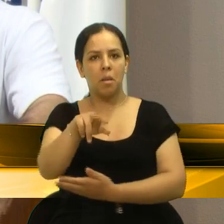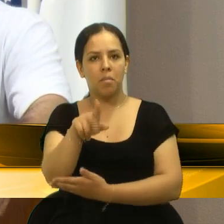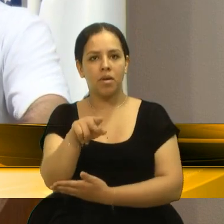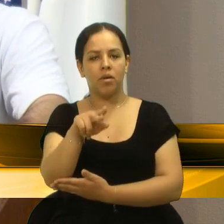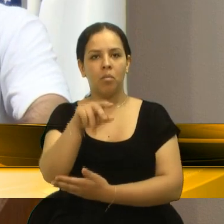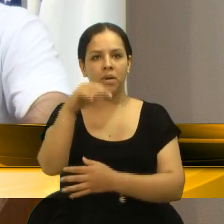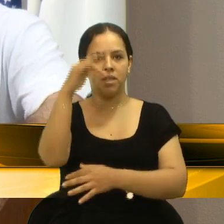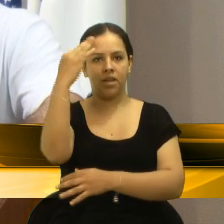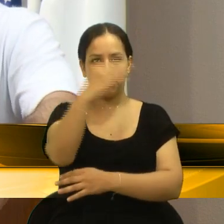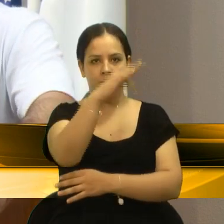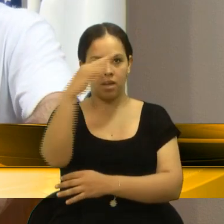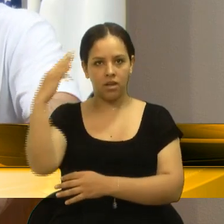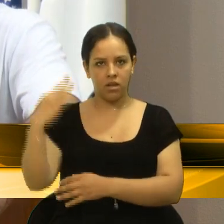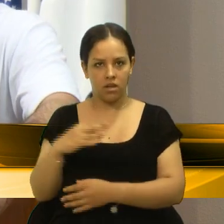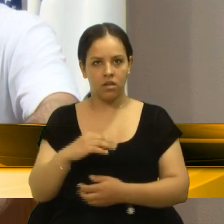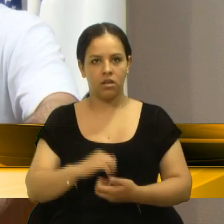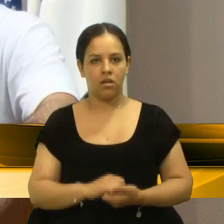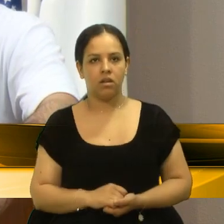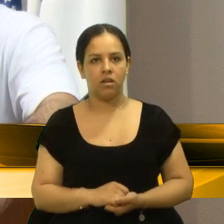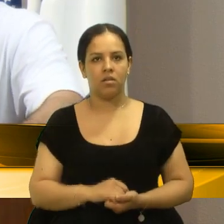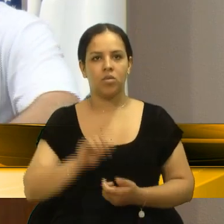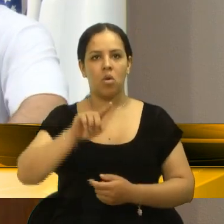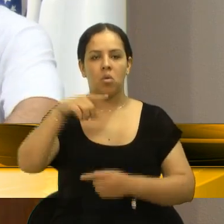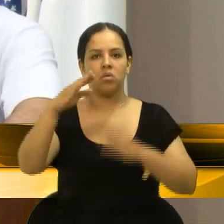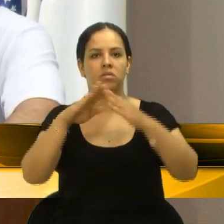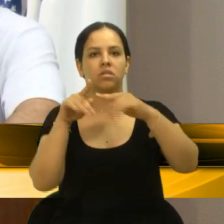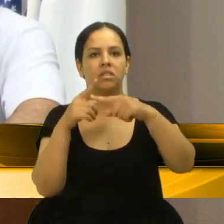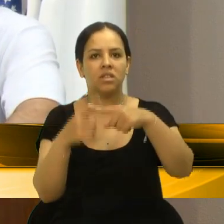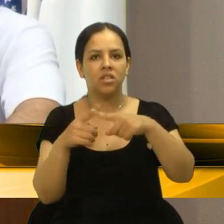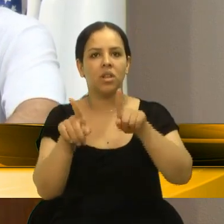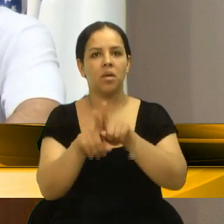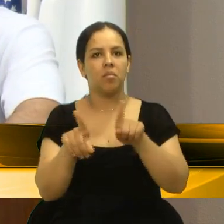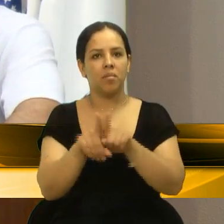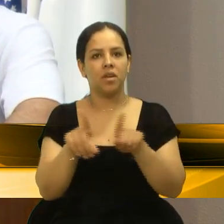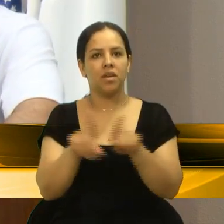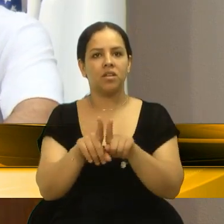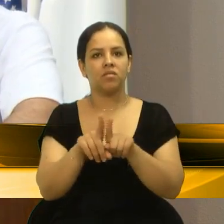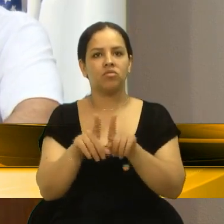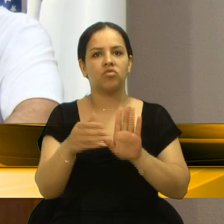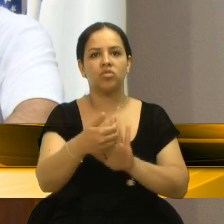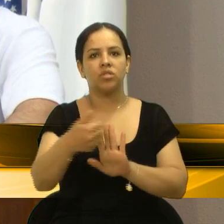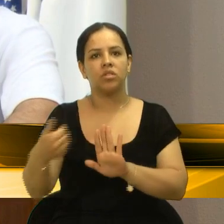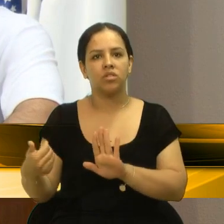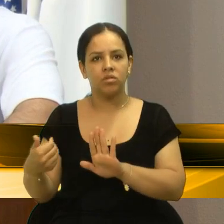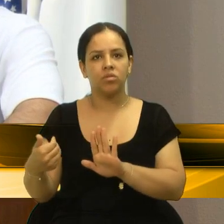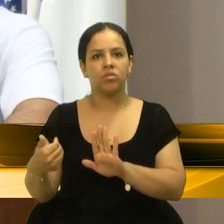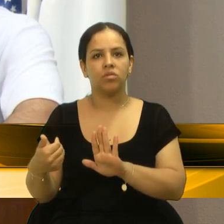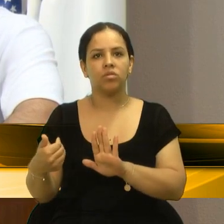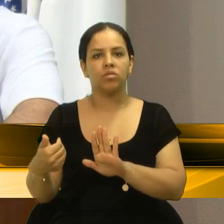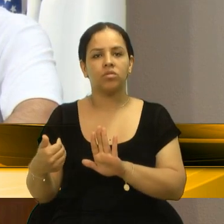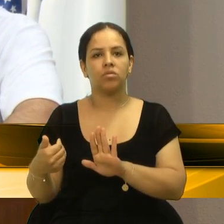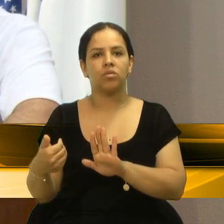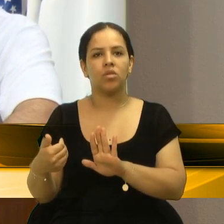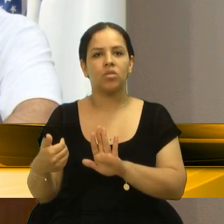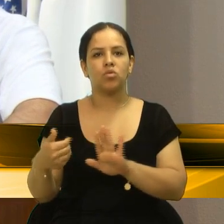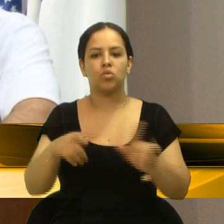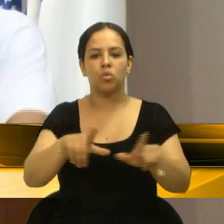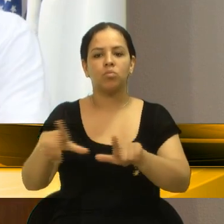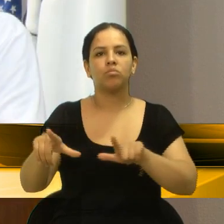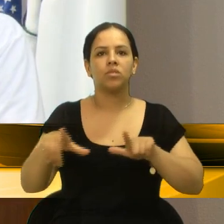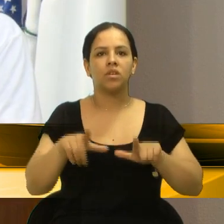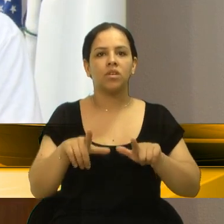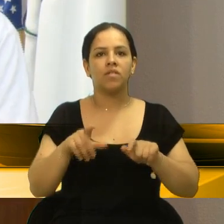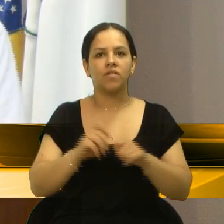em harmonia com outras religiões, mas foram desalojados sem dó nem piedade do reino dos orixás, onde faziam suas